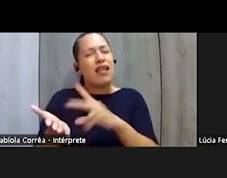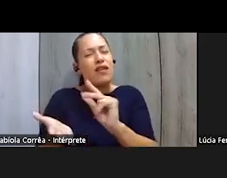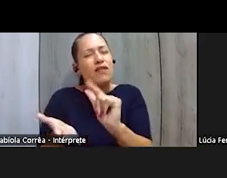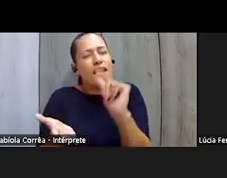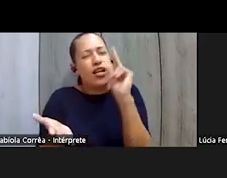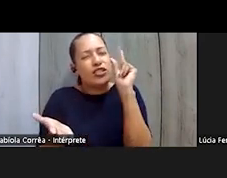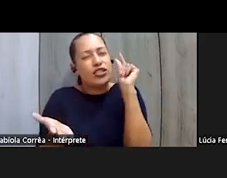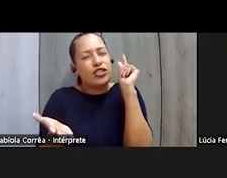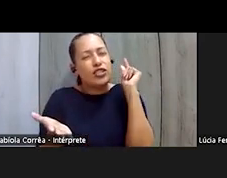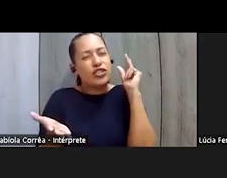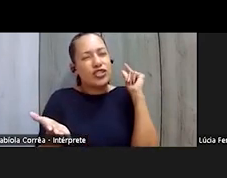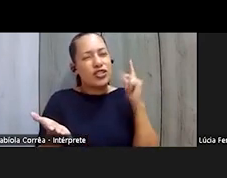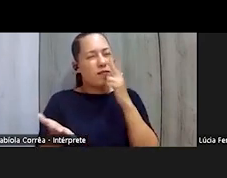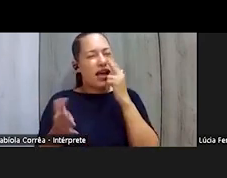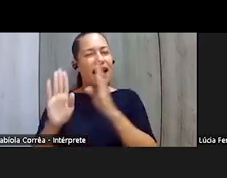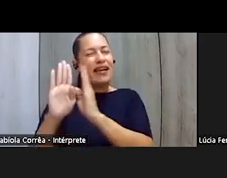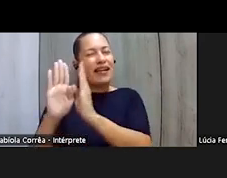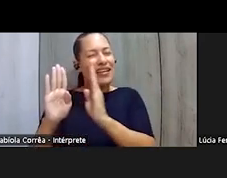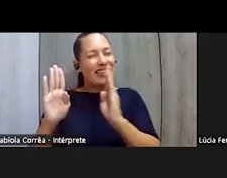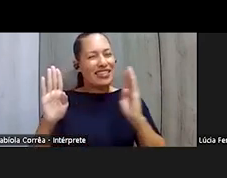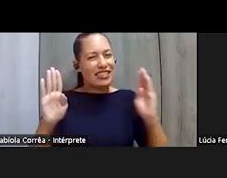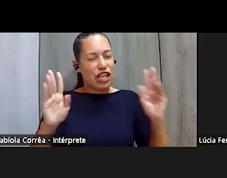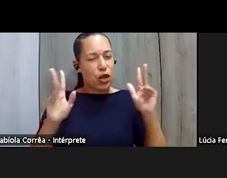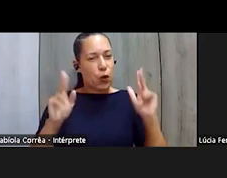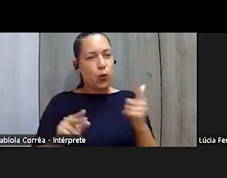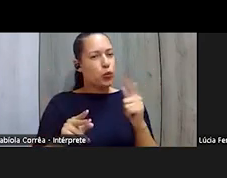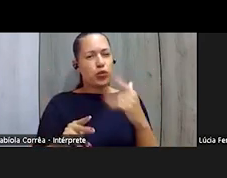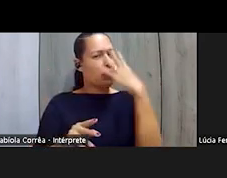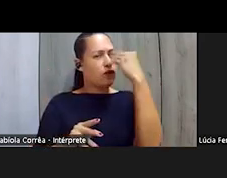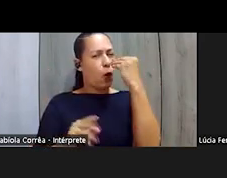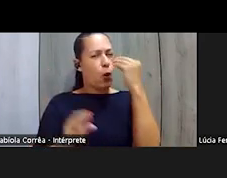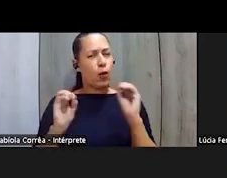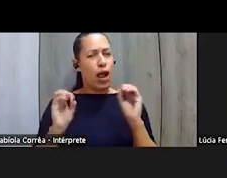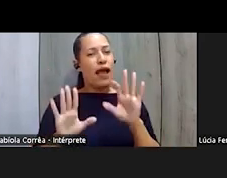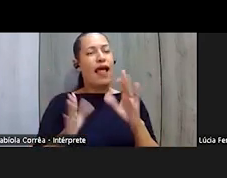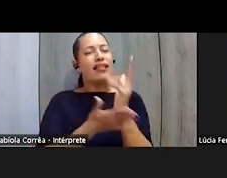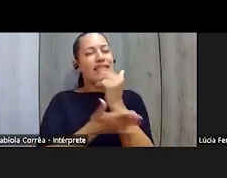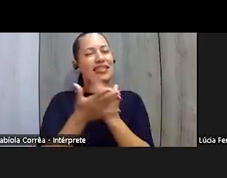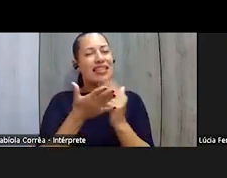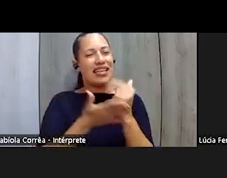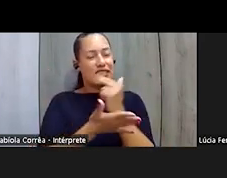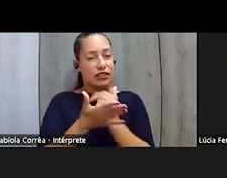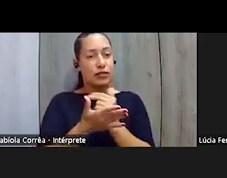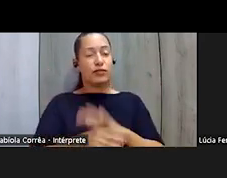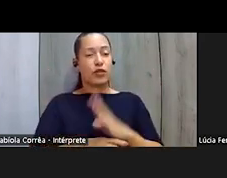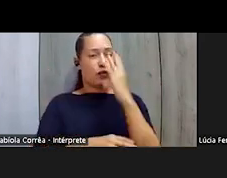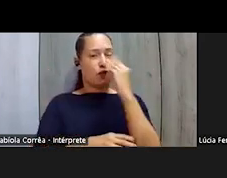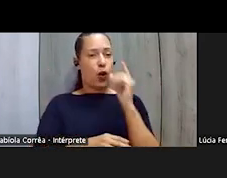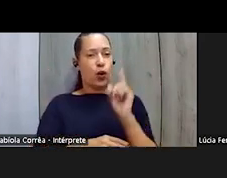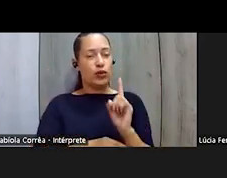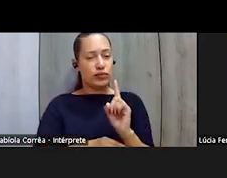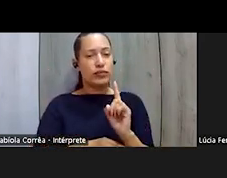meio enciclopédico, que não havia nem fotografias, mas eram desenhos, e que falavam que os fósseis podiam